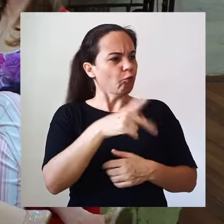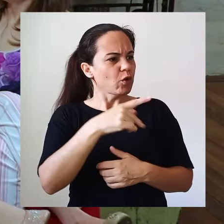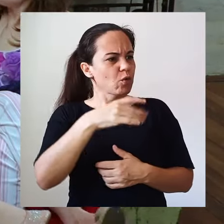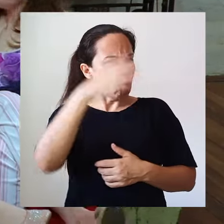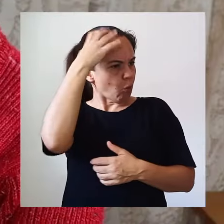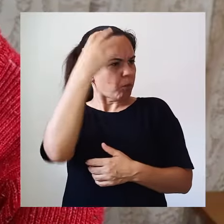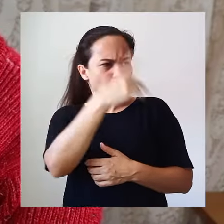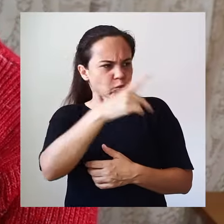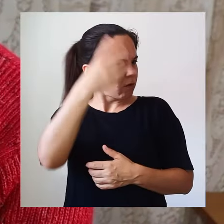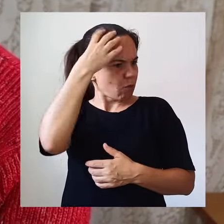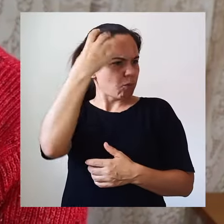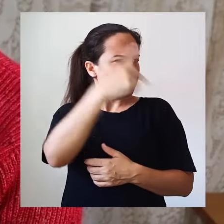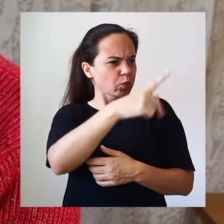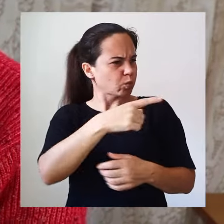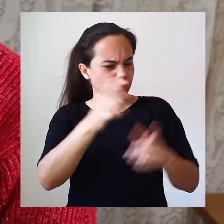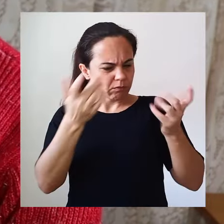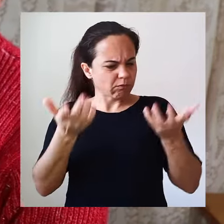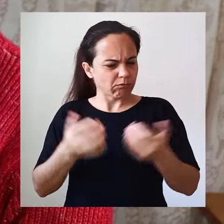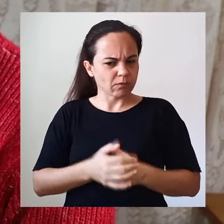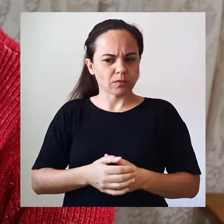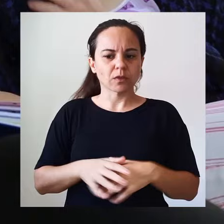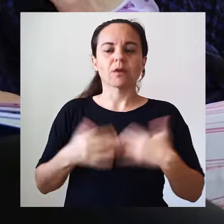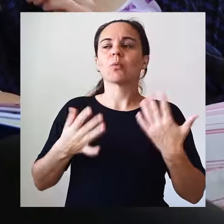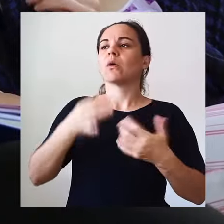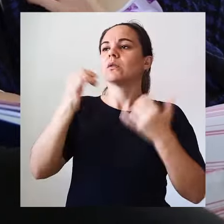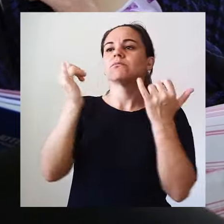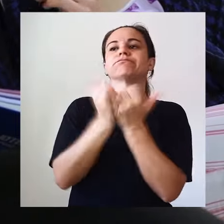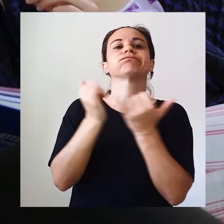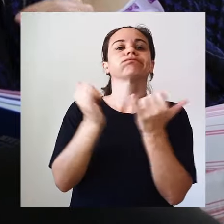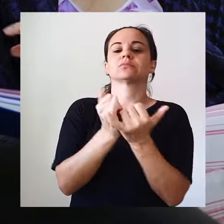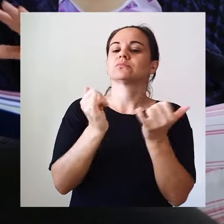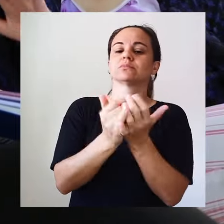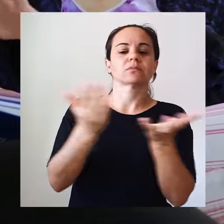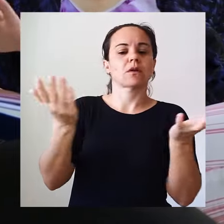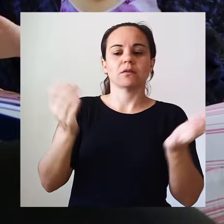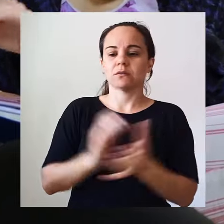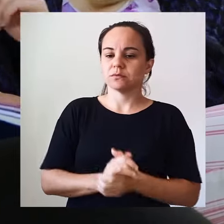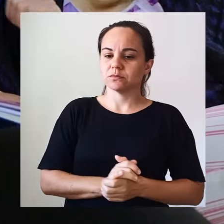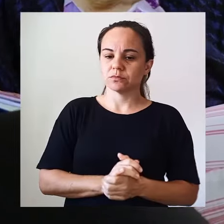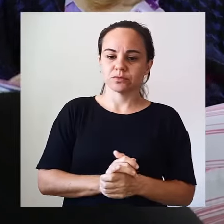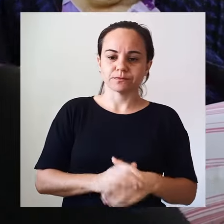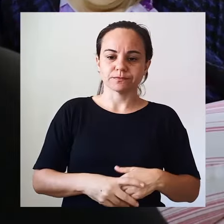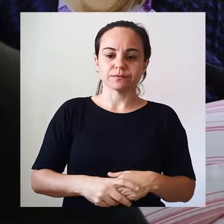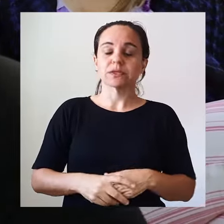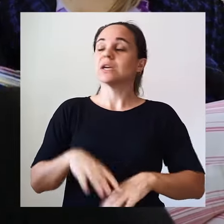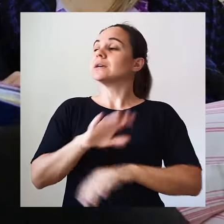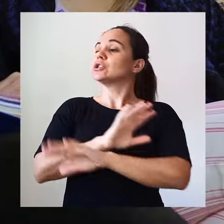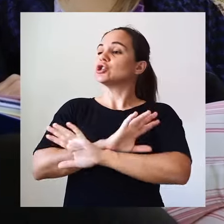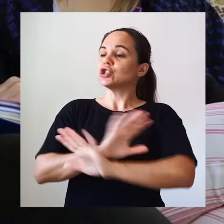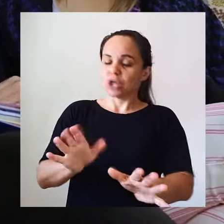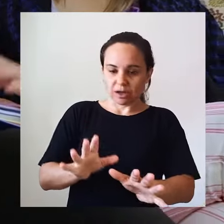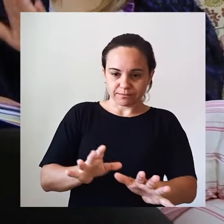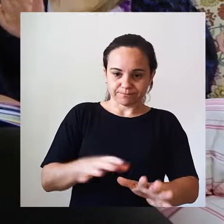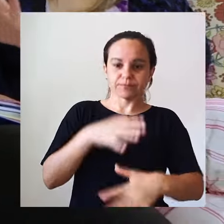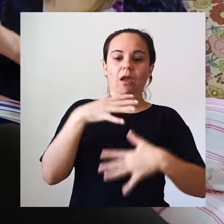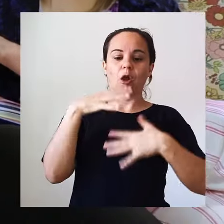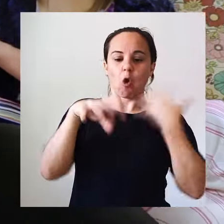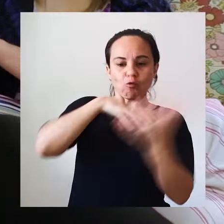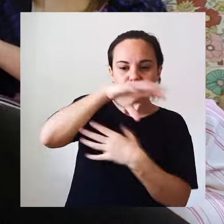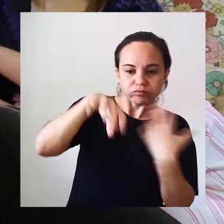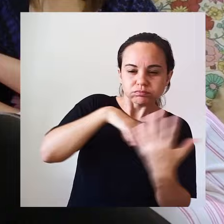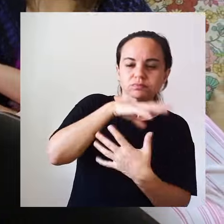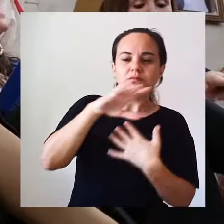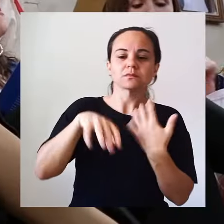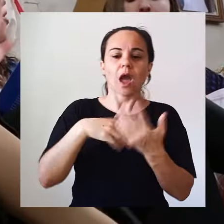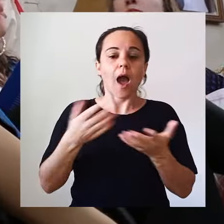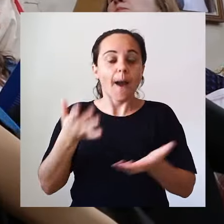culpa tua. Quanta bobagem. Mas chega de confusão. Amanhã nós vamos se reunir aqui da